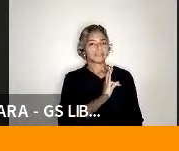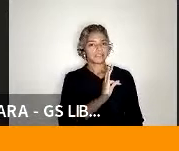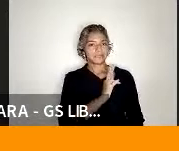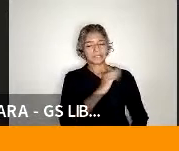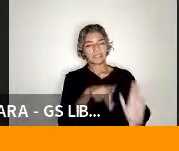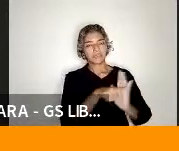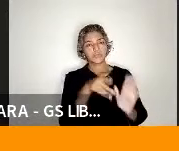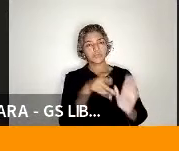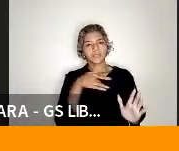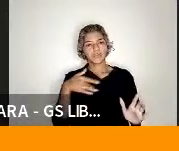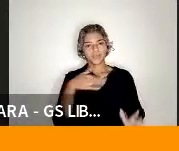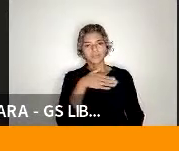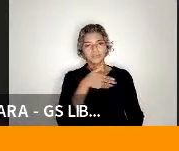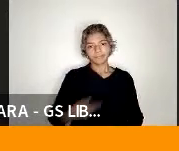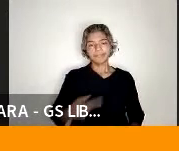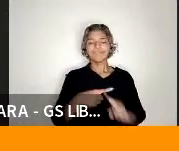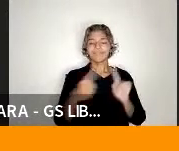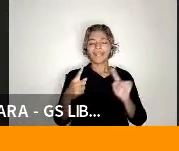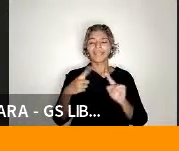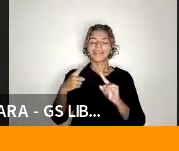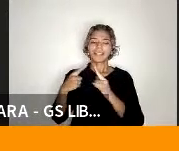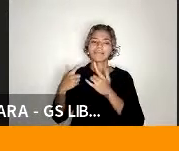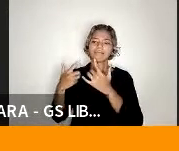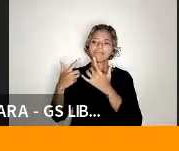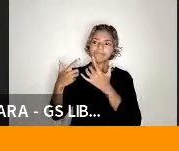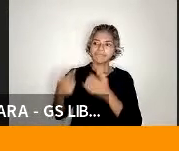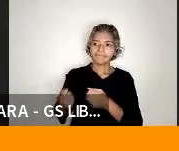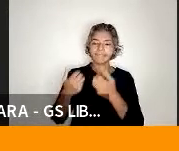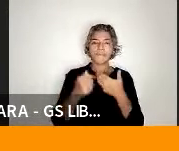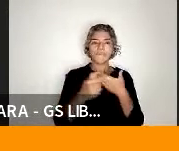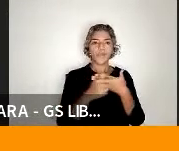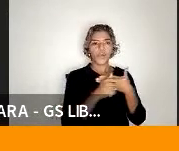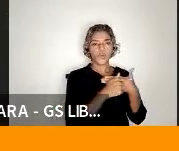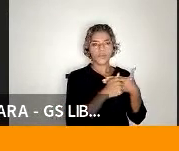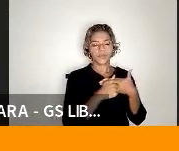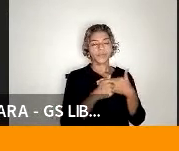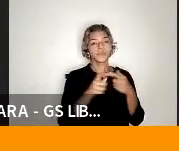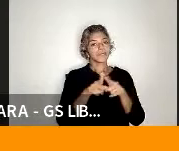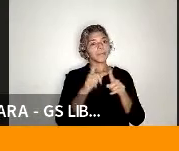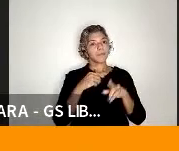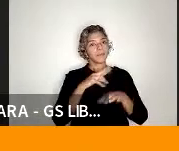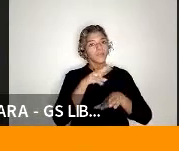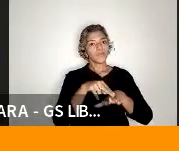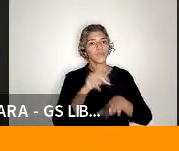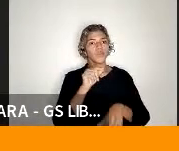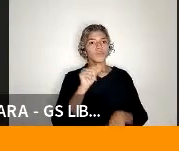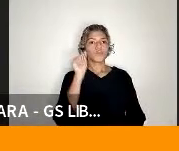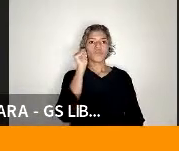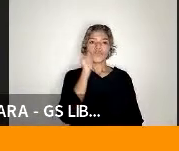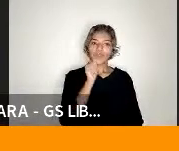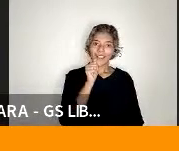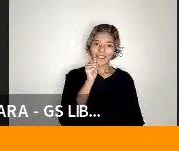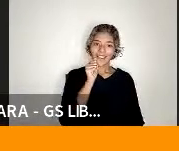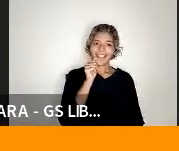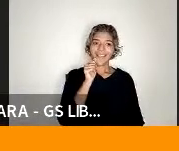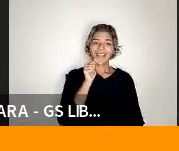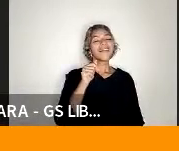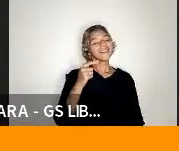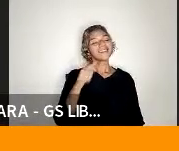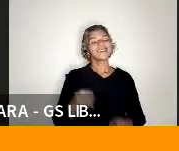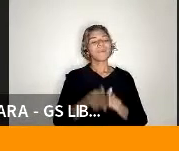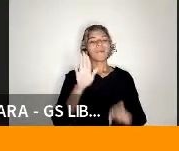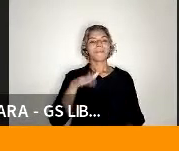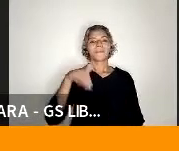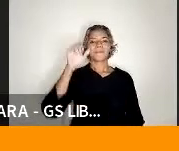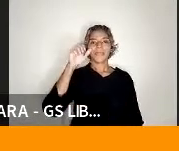assume funções, né, nesse contexto da pesquisa. E também nesse meu lugar de mulher mãe, né? Mãe de Martim, que tem 7 anos,